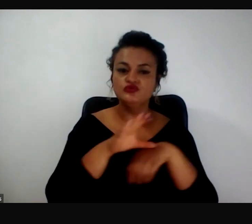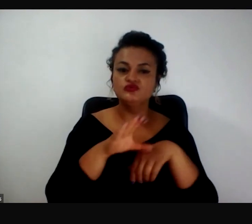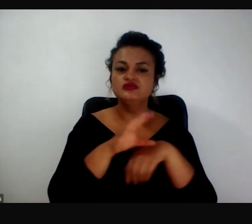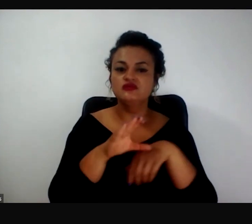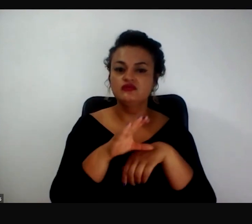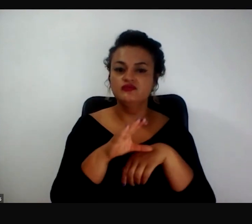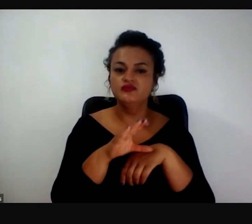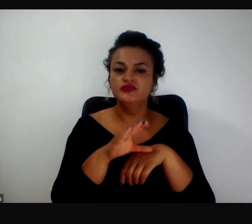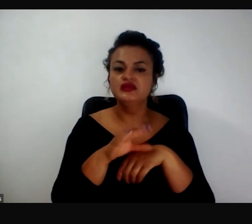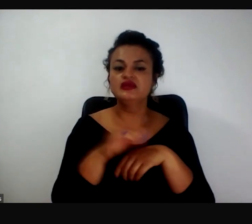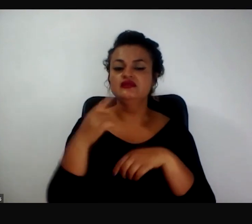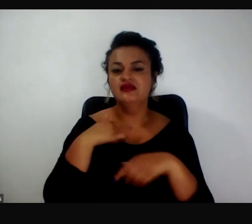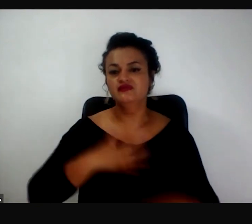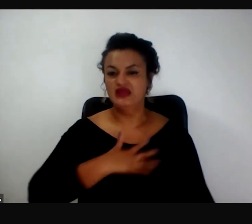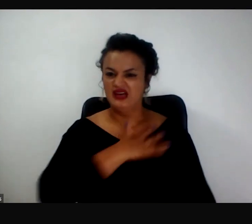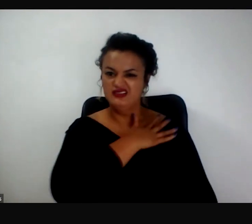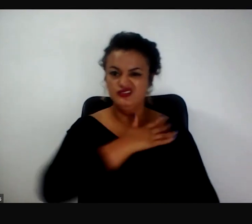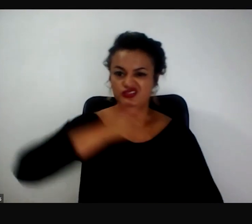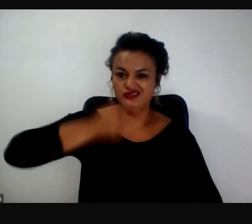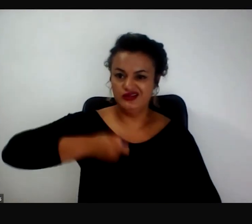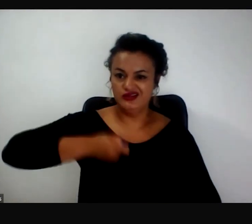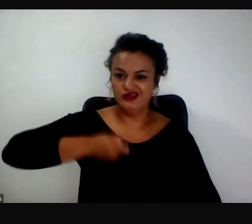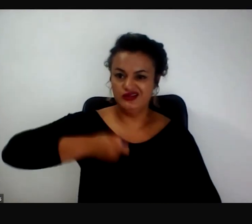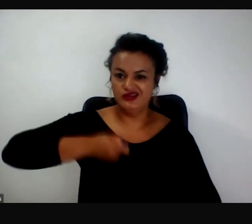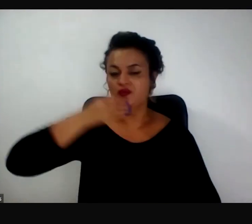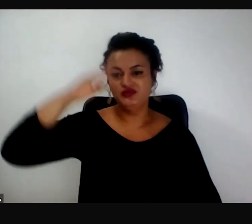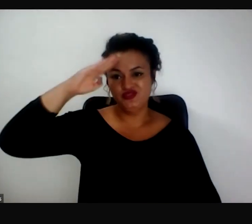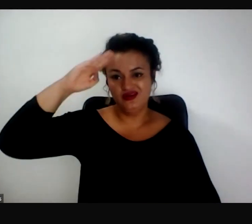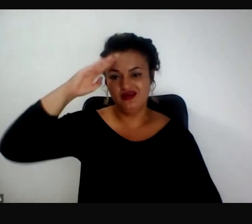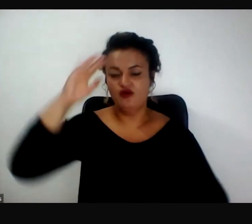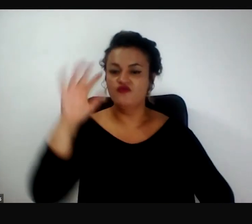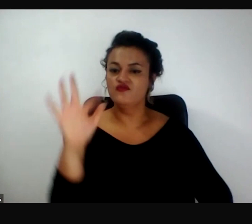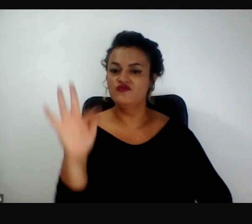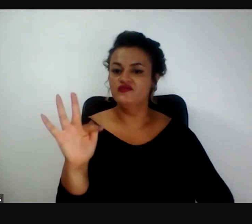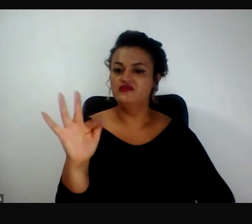à ditadura do general Franco,